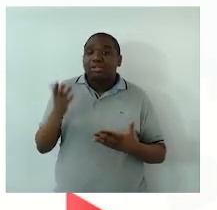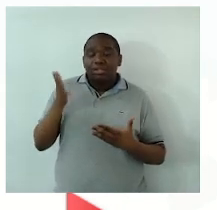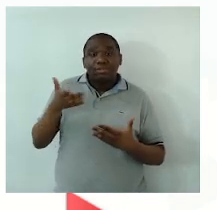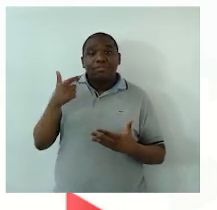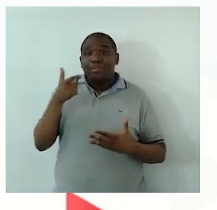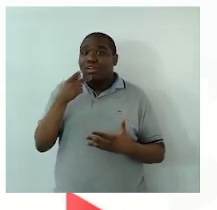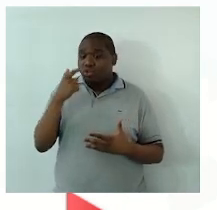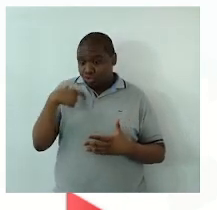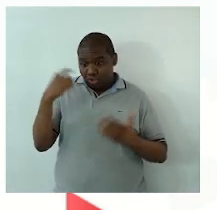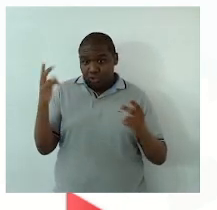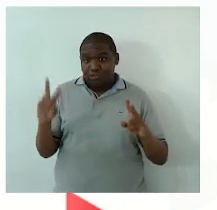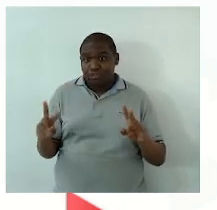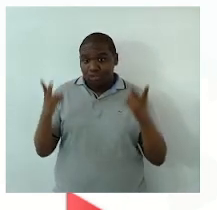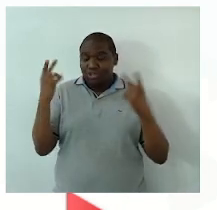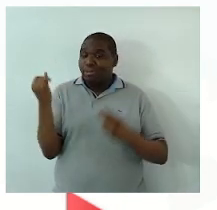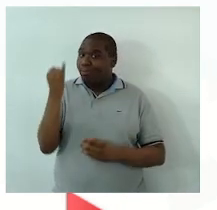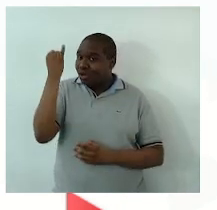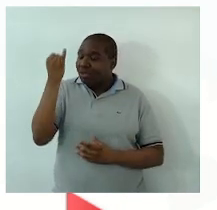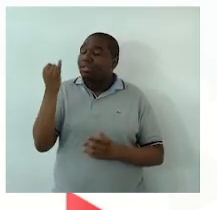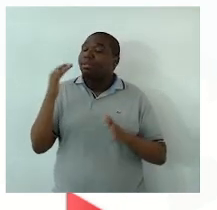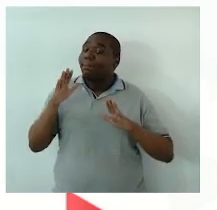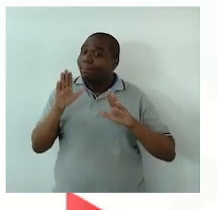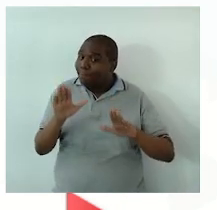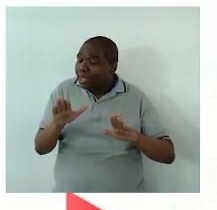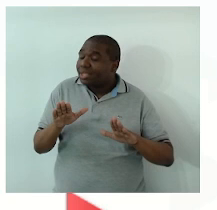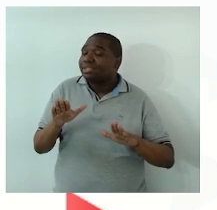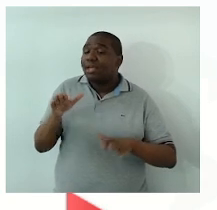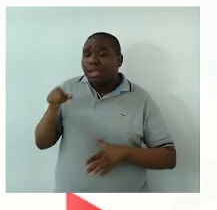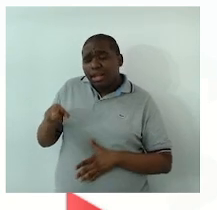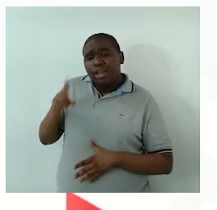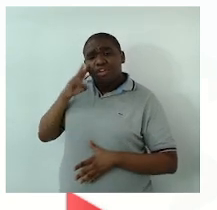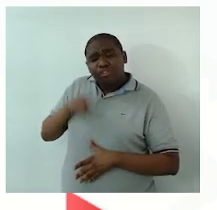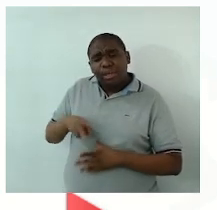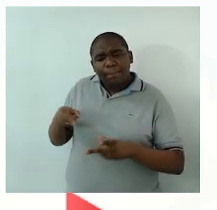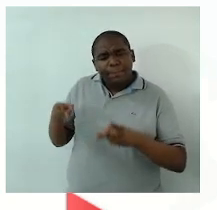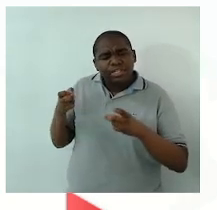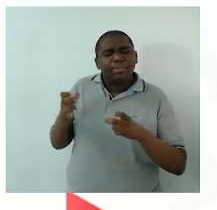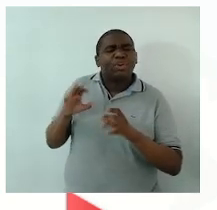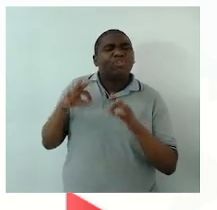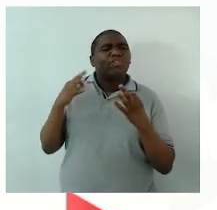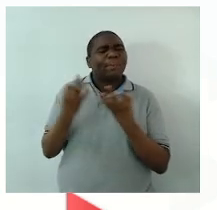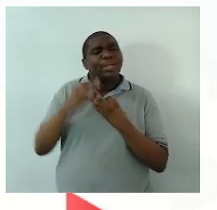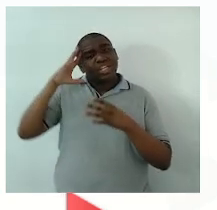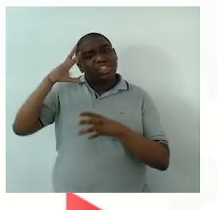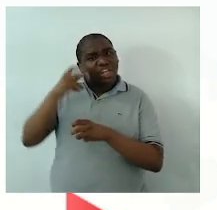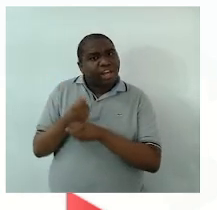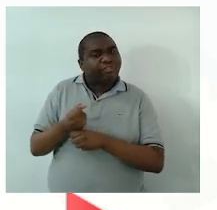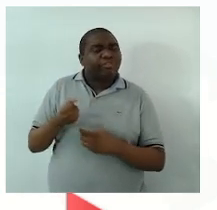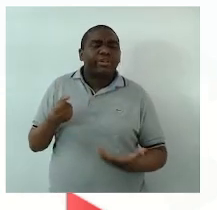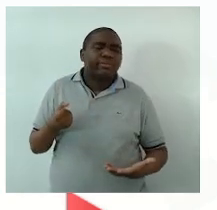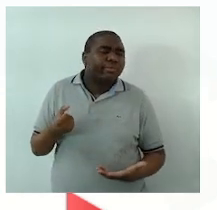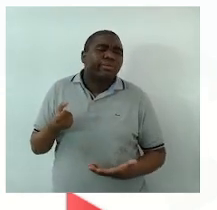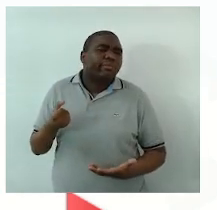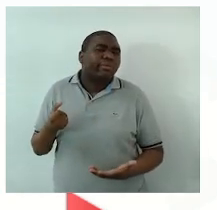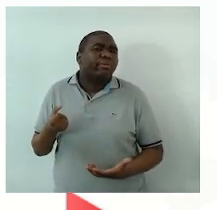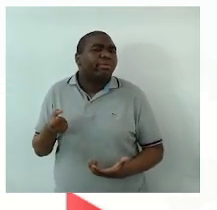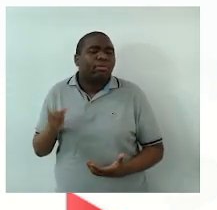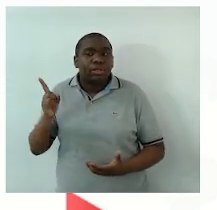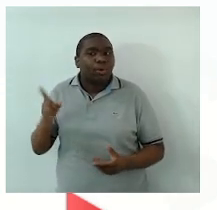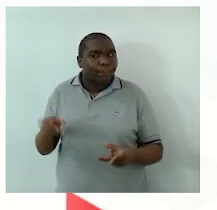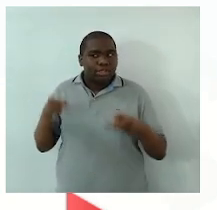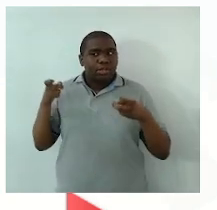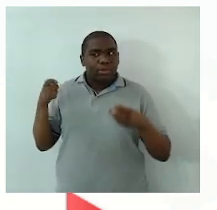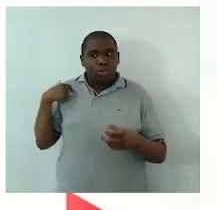foi importante, né? Mesmo assim, ele vê que o chefe da família não está ainda,